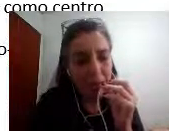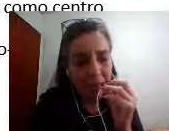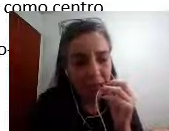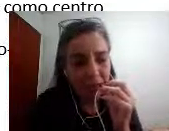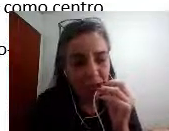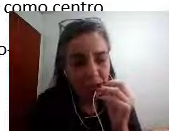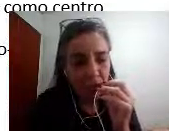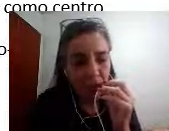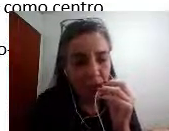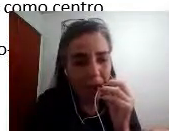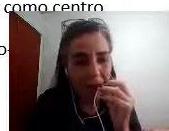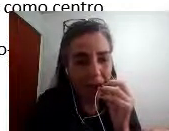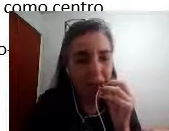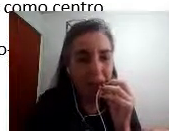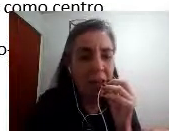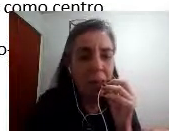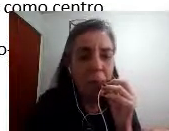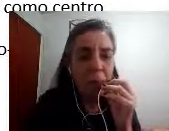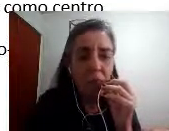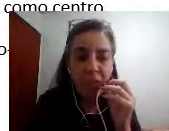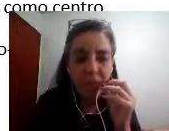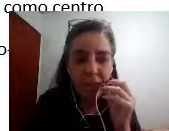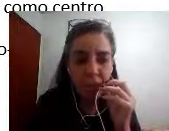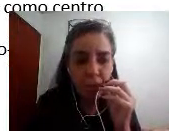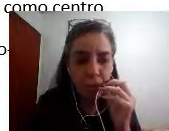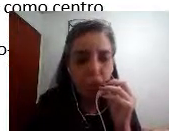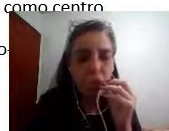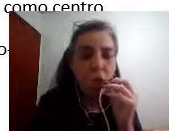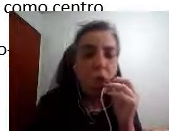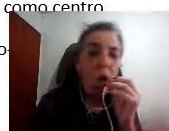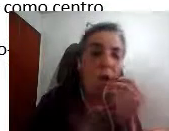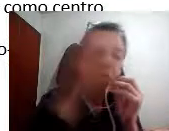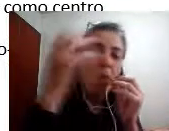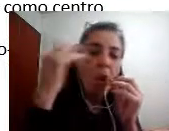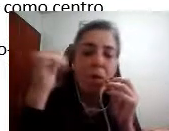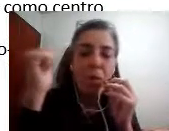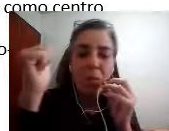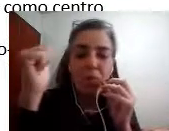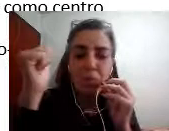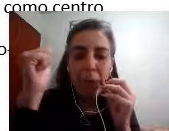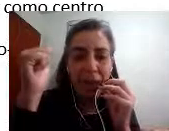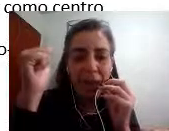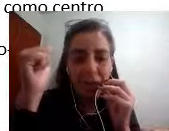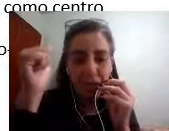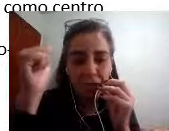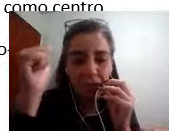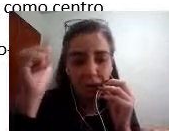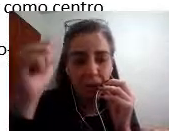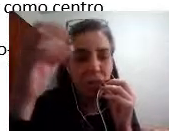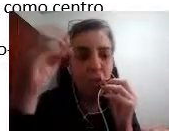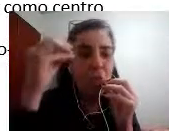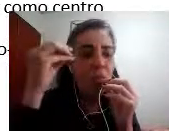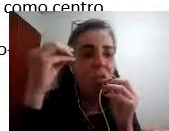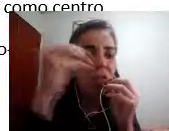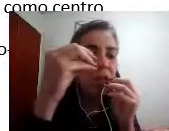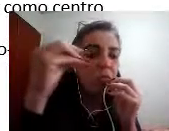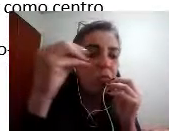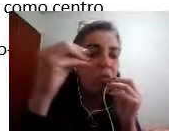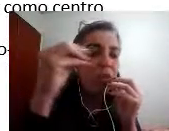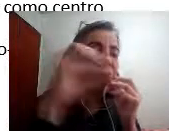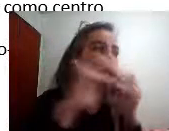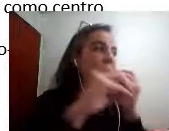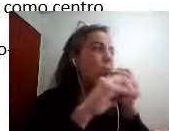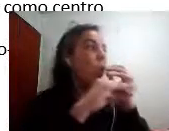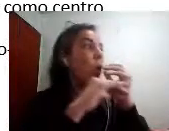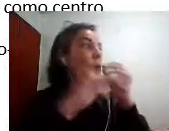Mais uma característica aí, vamos para a quarta: antropocentrismo. Coloca o homem como a suprema criação de Deus e como centro